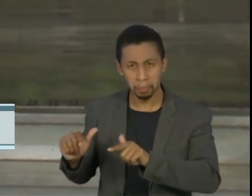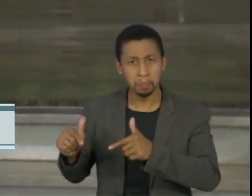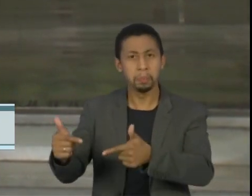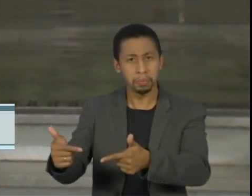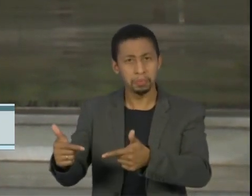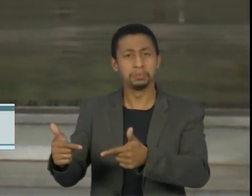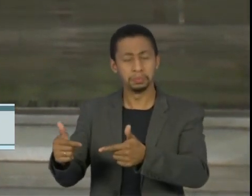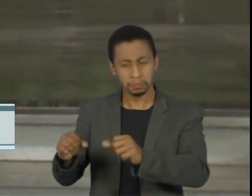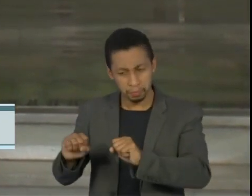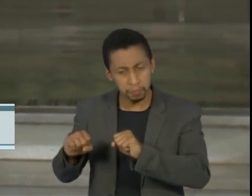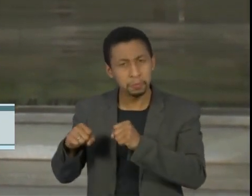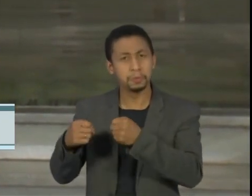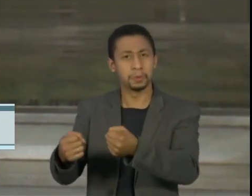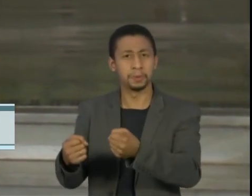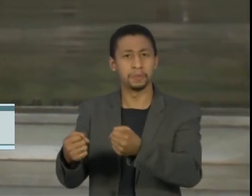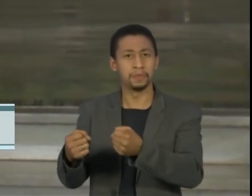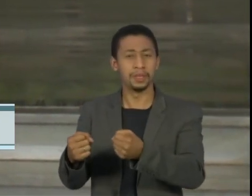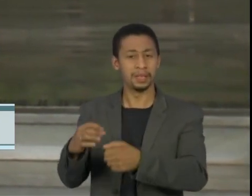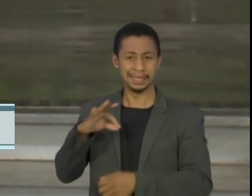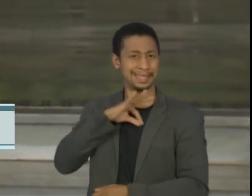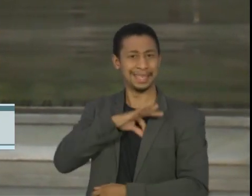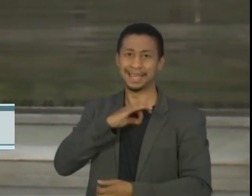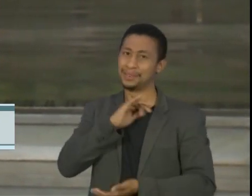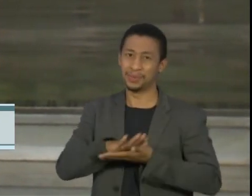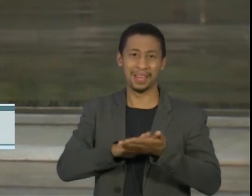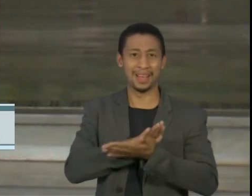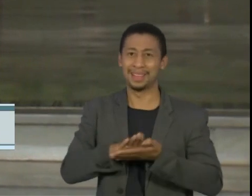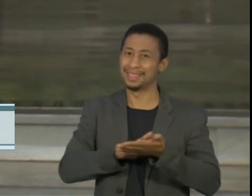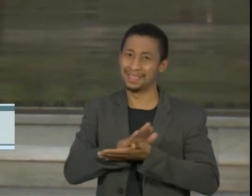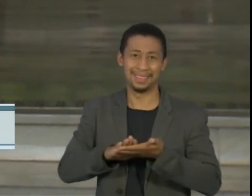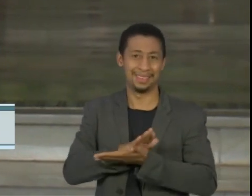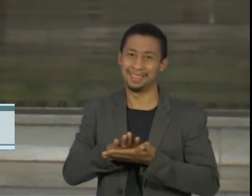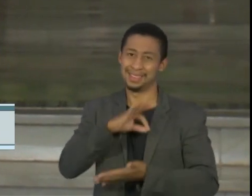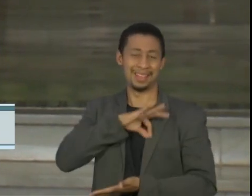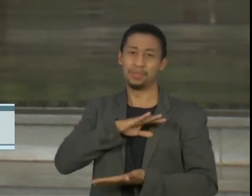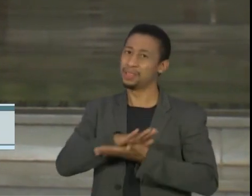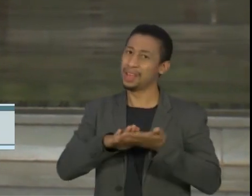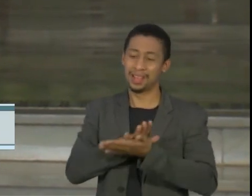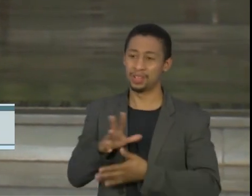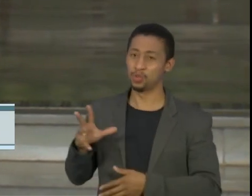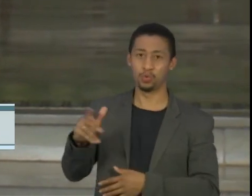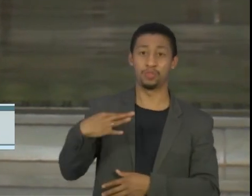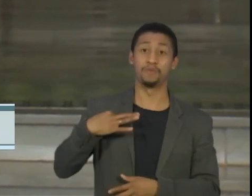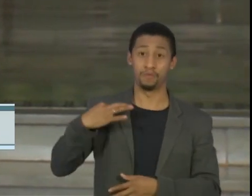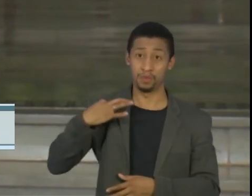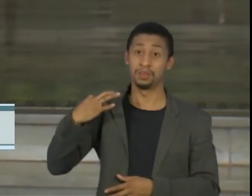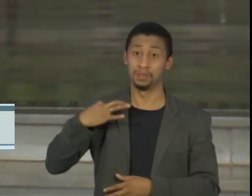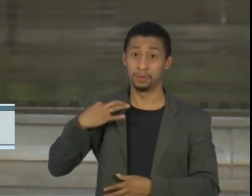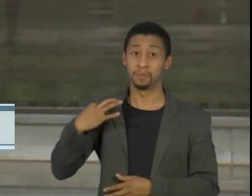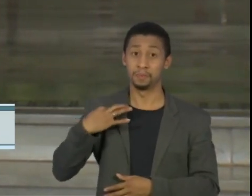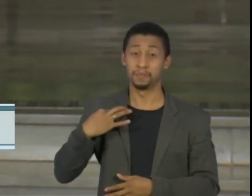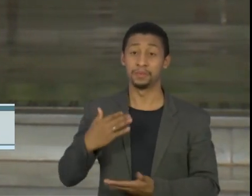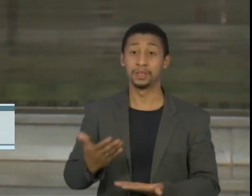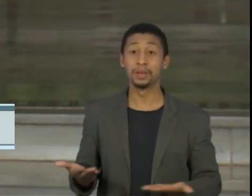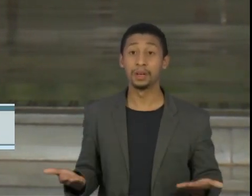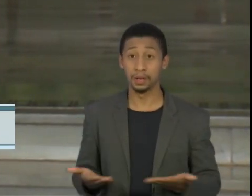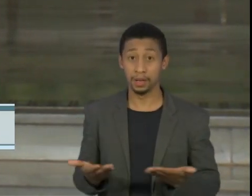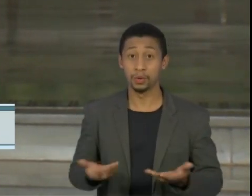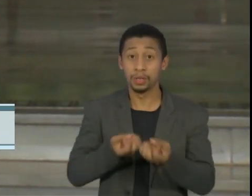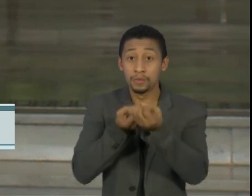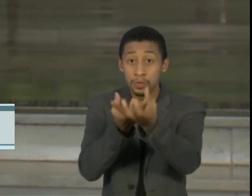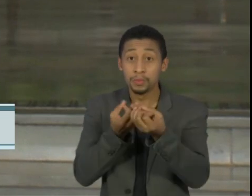trabalho. Ninguém recebe remuneração alguma, são todos voluntários e sem nenhum tipo de prolabore. Vamos agora aos números